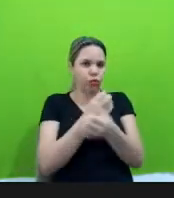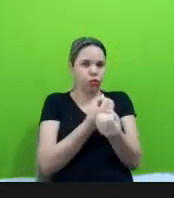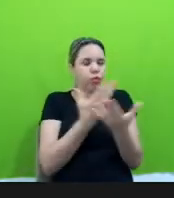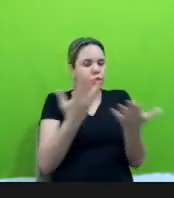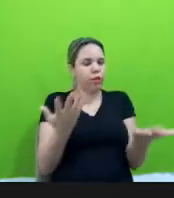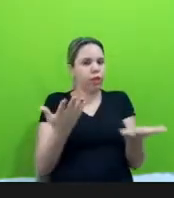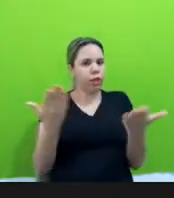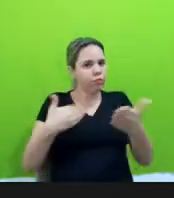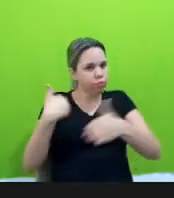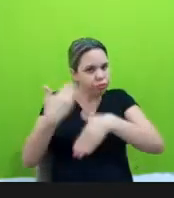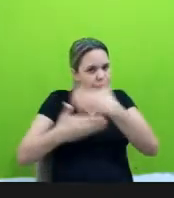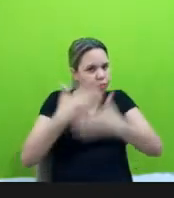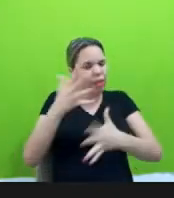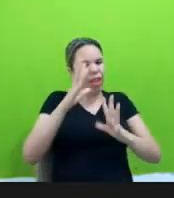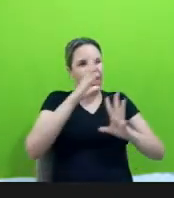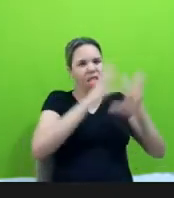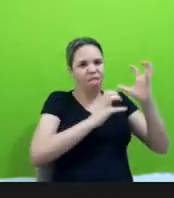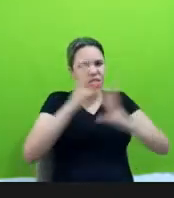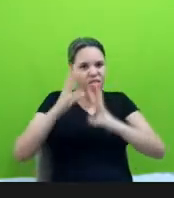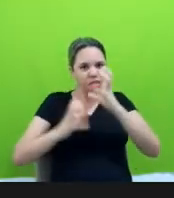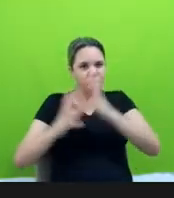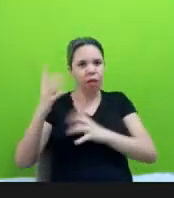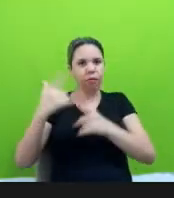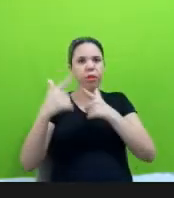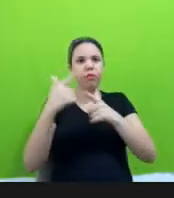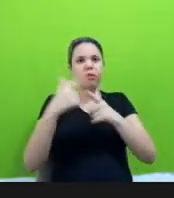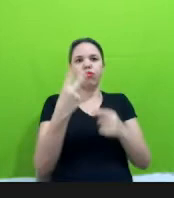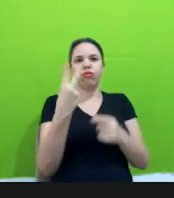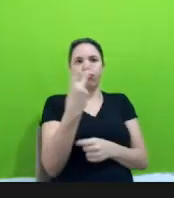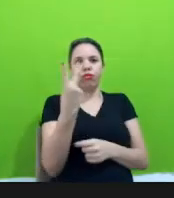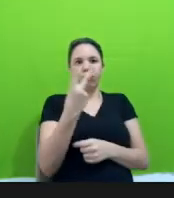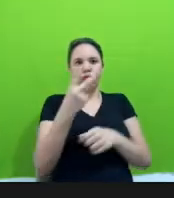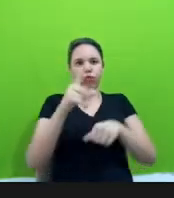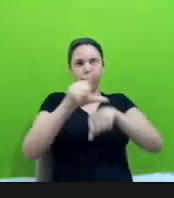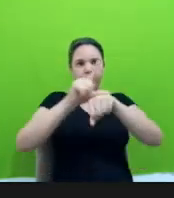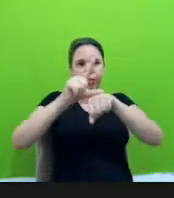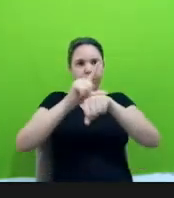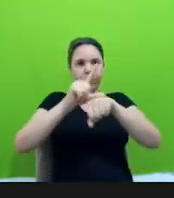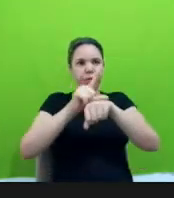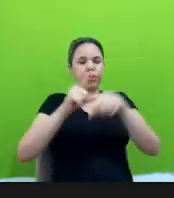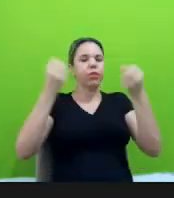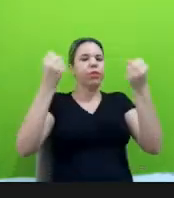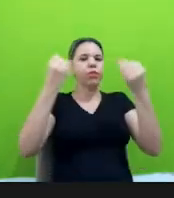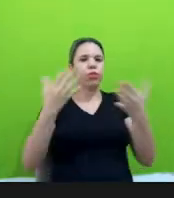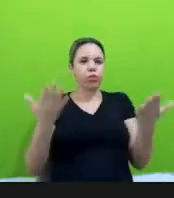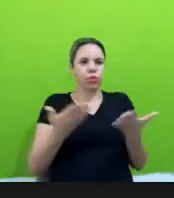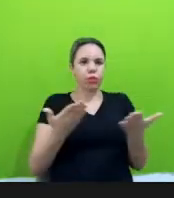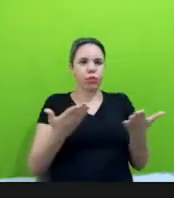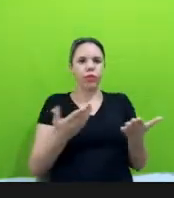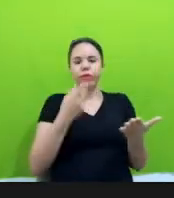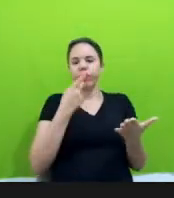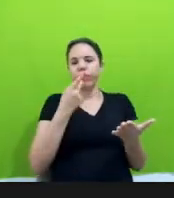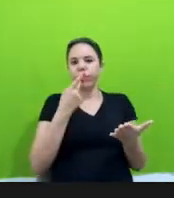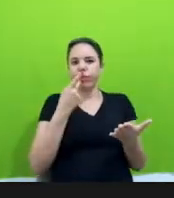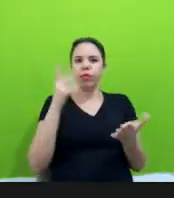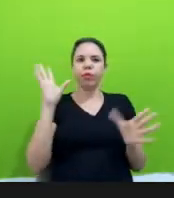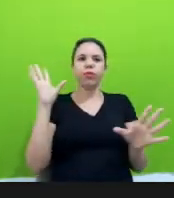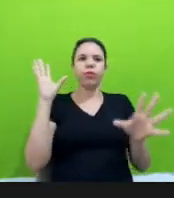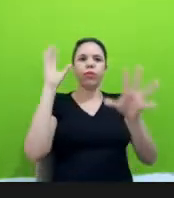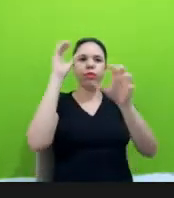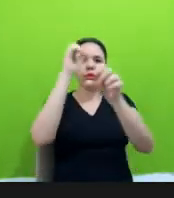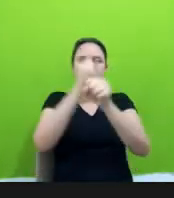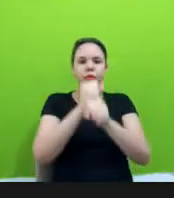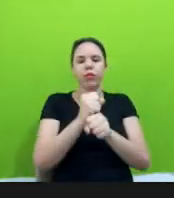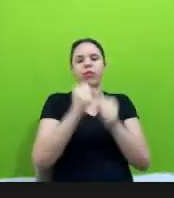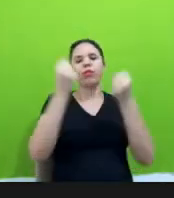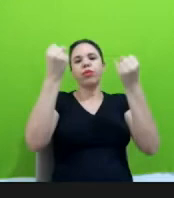começaram a dar alguns conflitos aí com essas duas legislações. E a gente vai falar um pouquinho disso hoje. Mas a gente vai fazer um panorama, vai